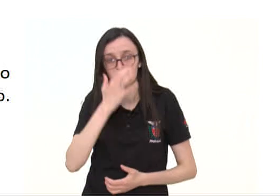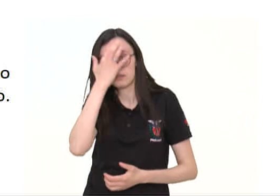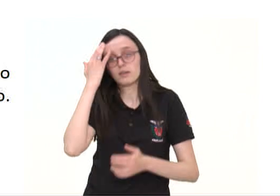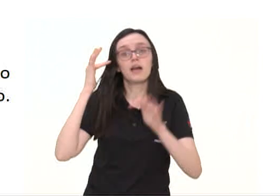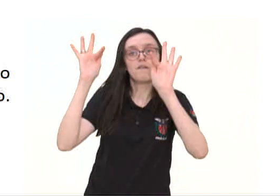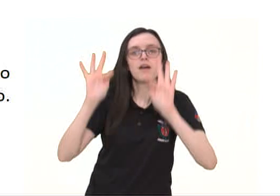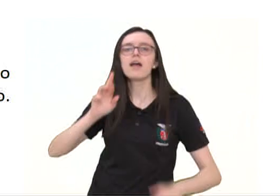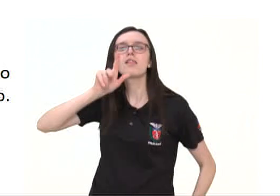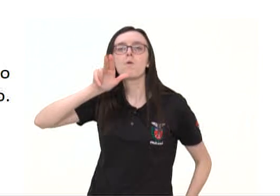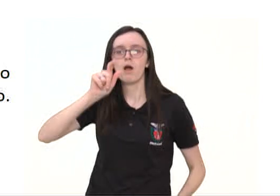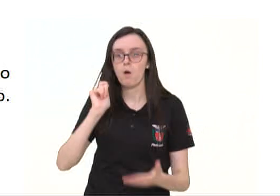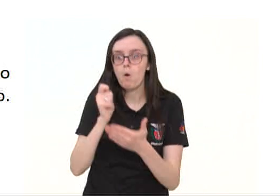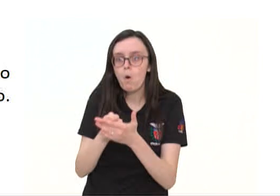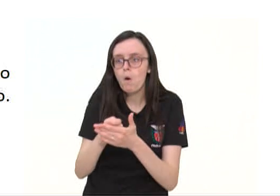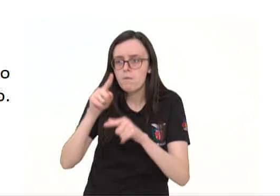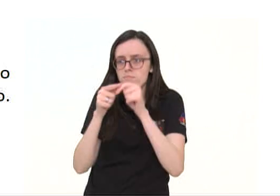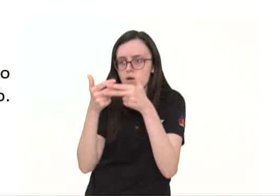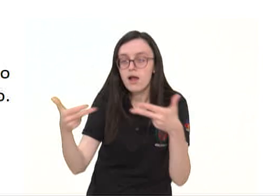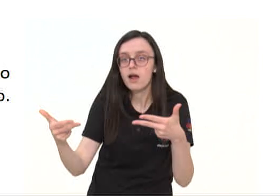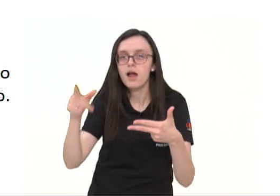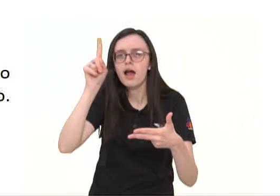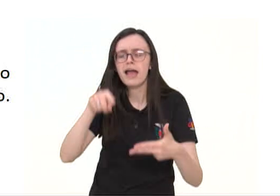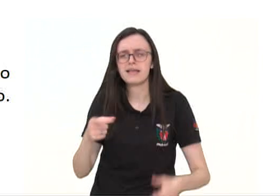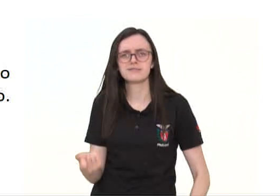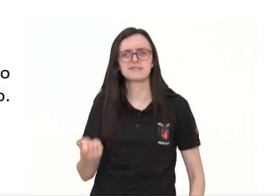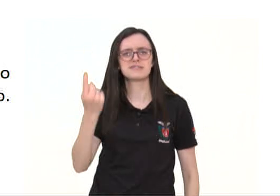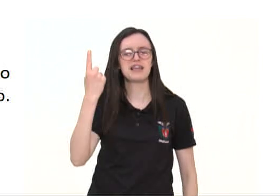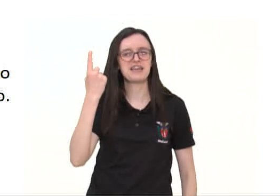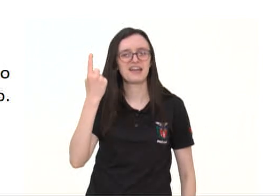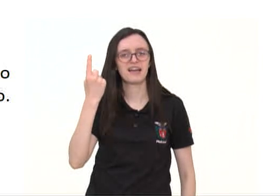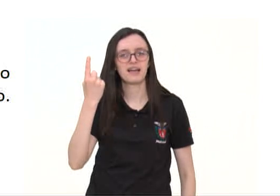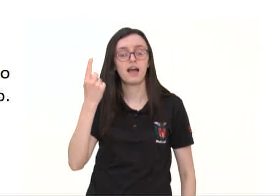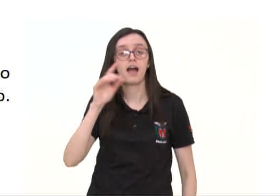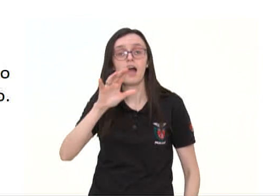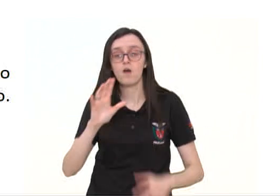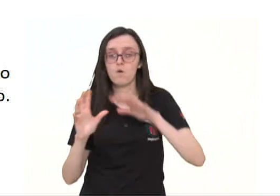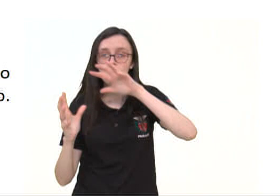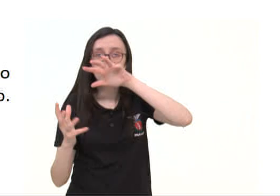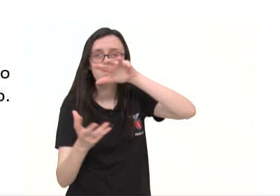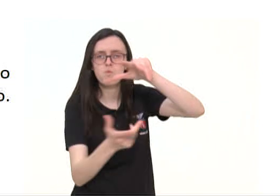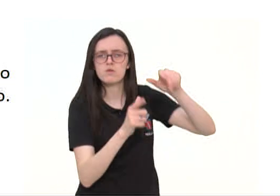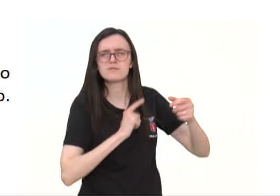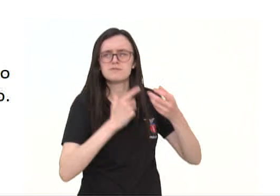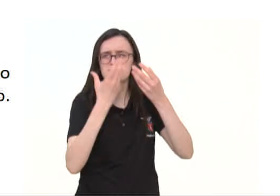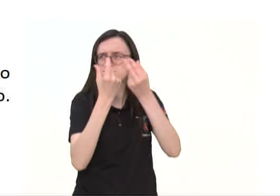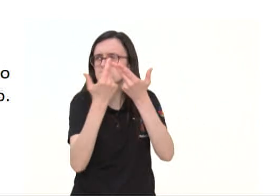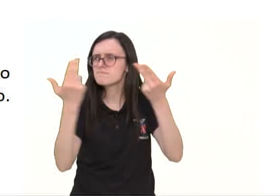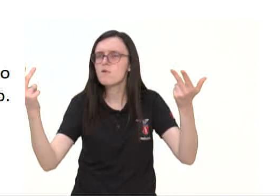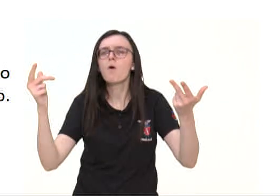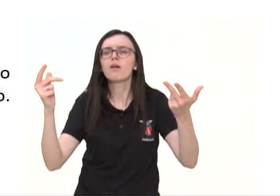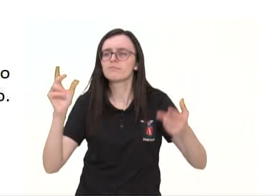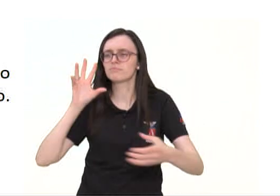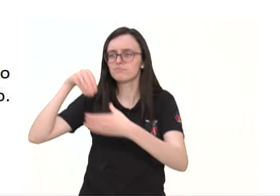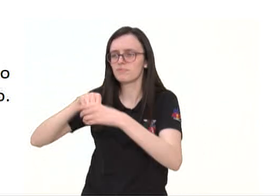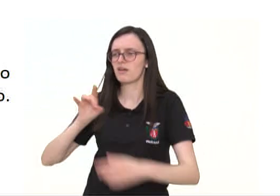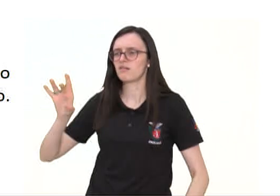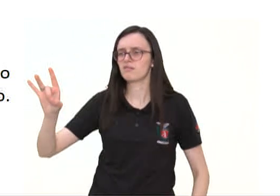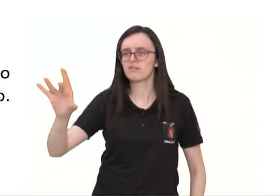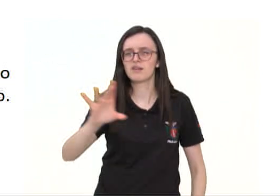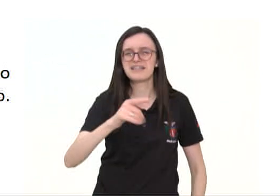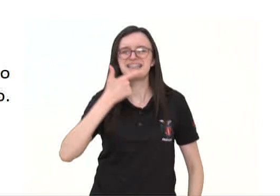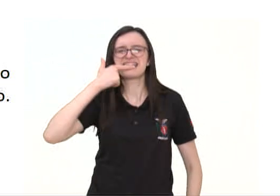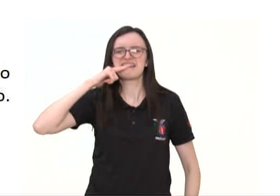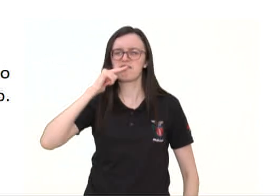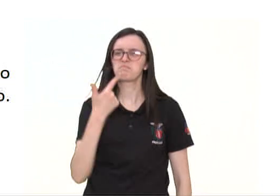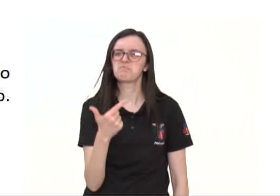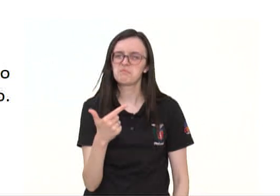é material, é algo estranho. Como o mundo está repleto de individualismo, falta de humor